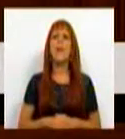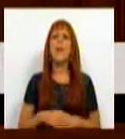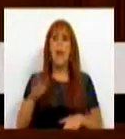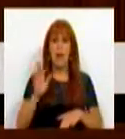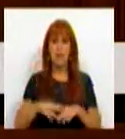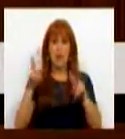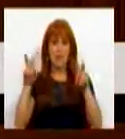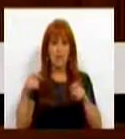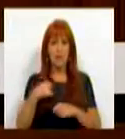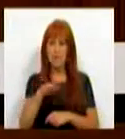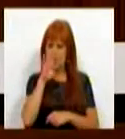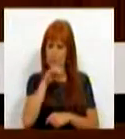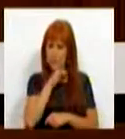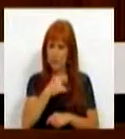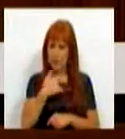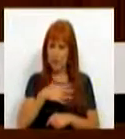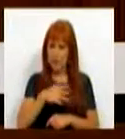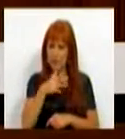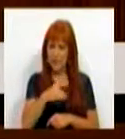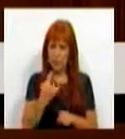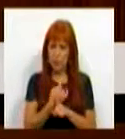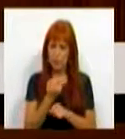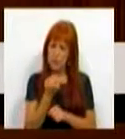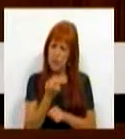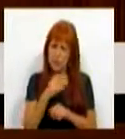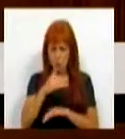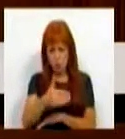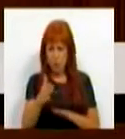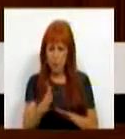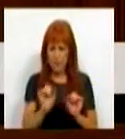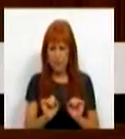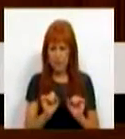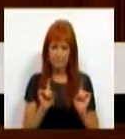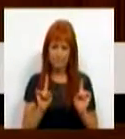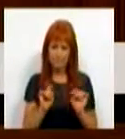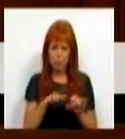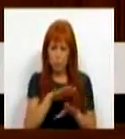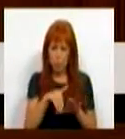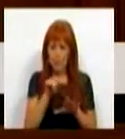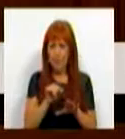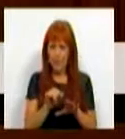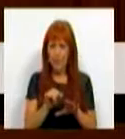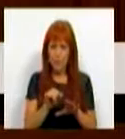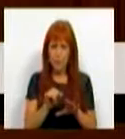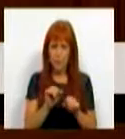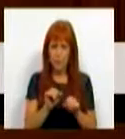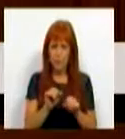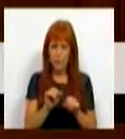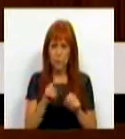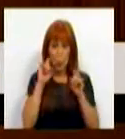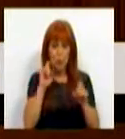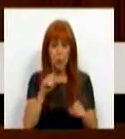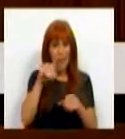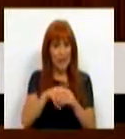Em relação a esse tema, se me permite, eu gostaria de fazer aqui um bocadinho um enquadramento do contexto do